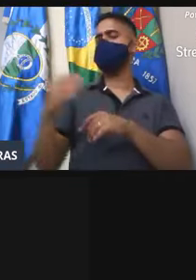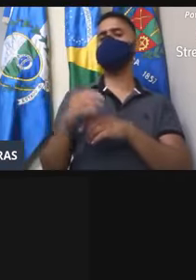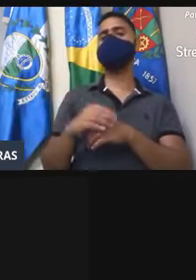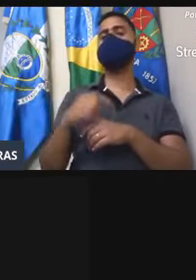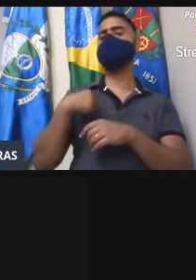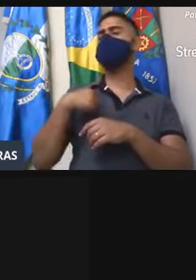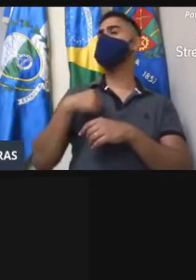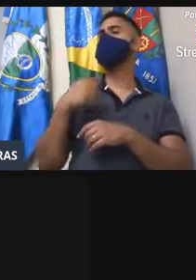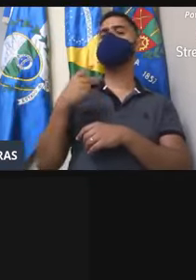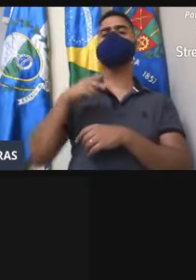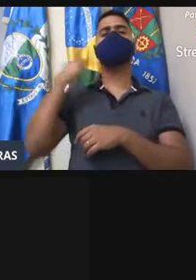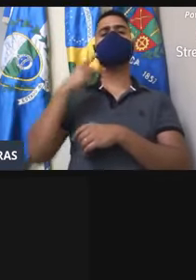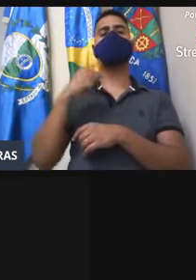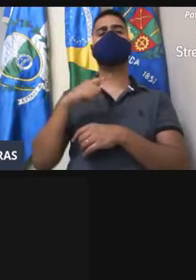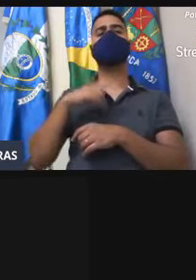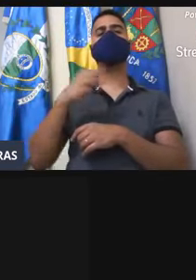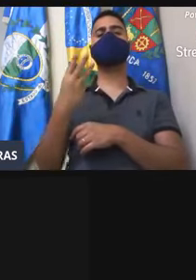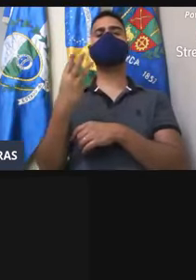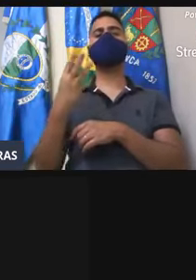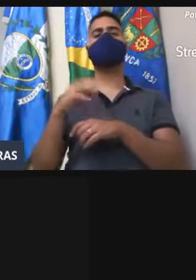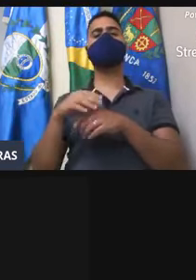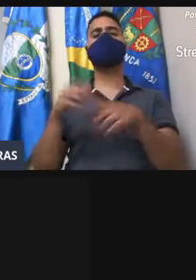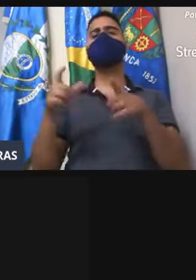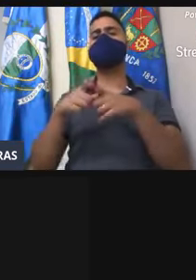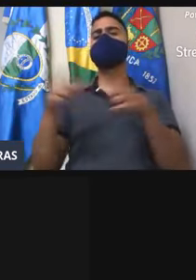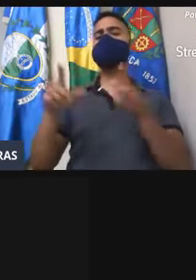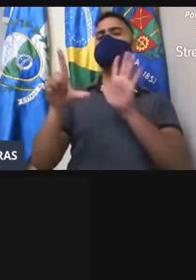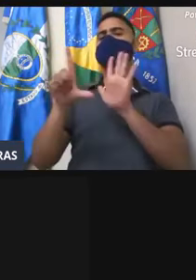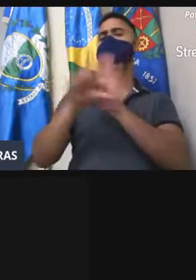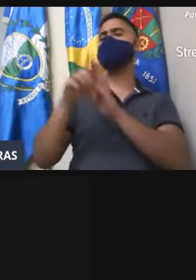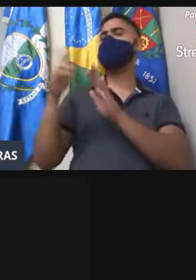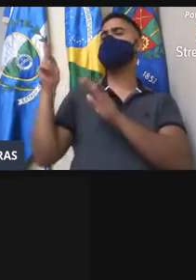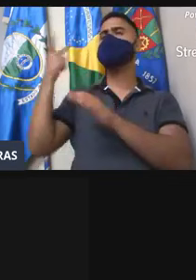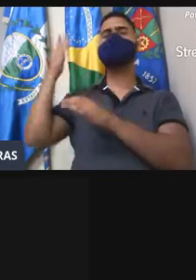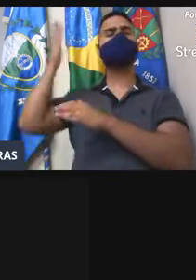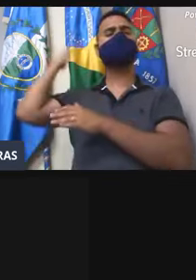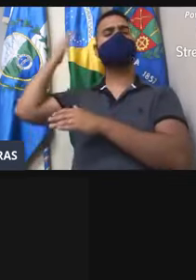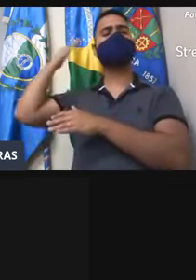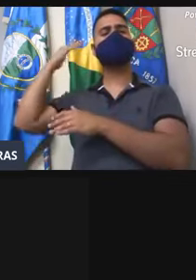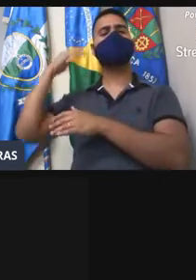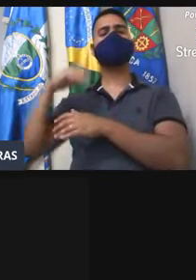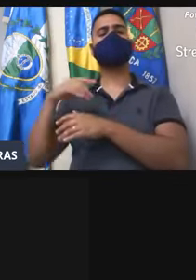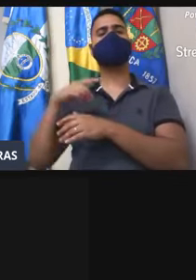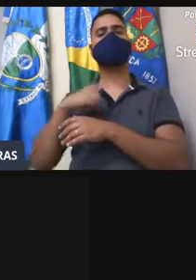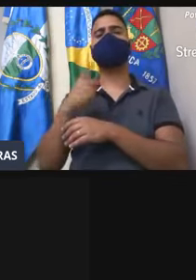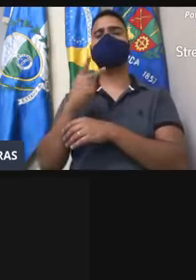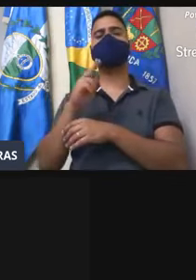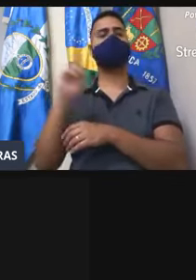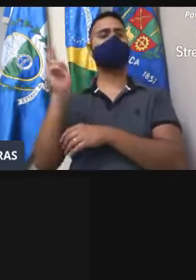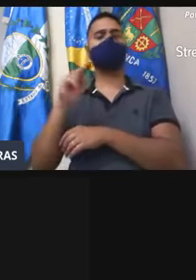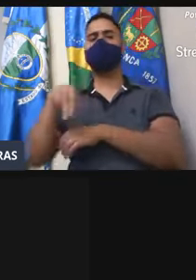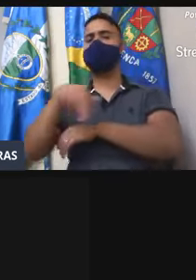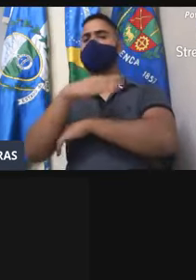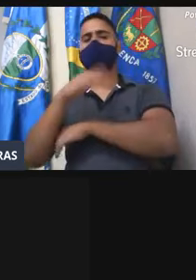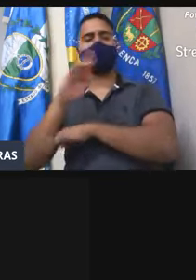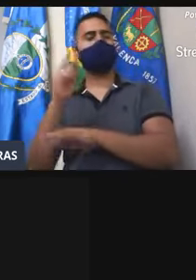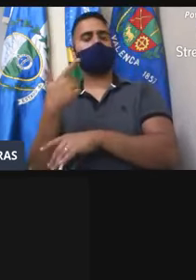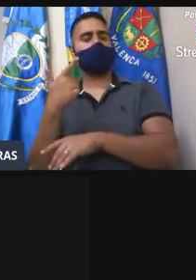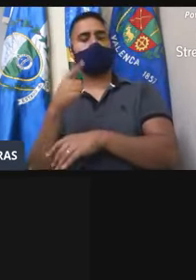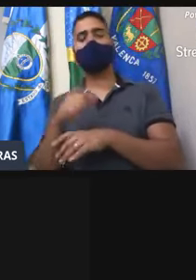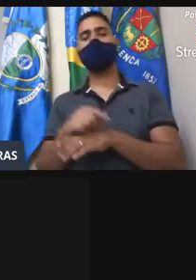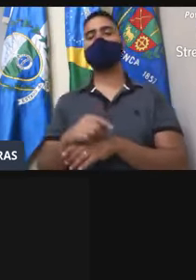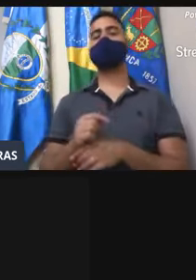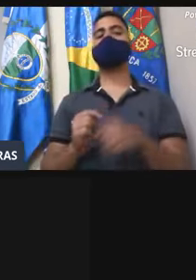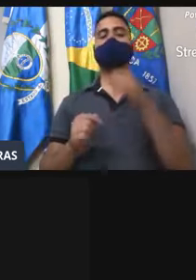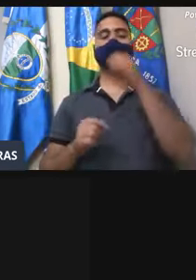um dos vereadores que entre as 3 maiores produtividades de leis da história dessa casa, sem contar nome de rua, então tenho orgulho muito grande em relação